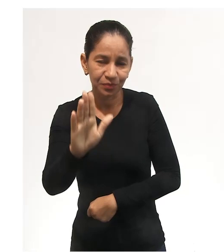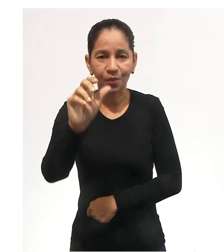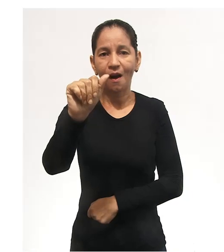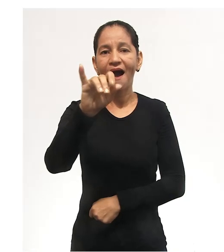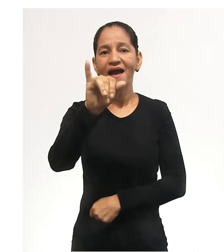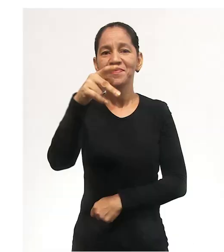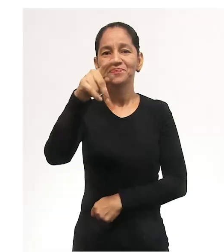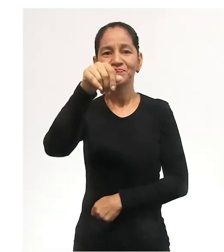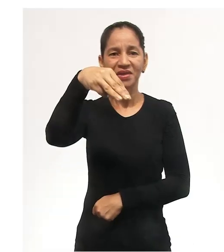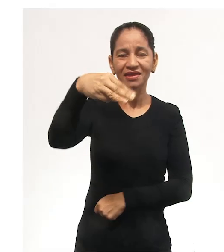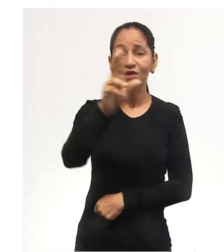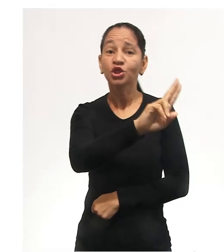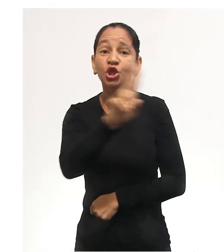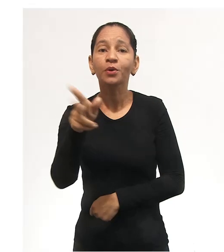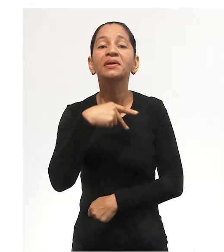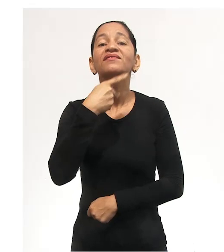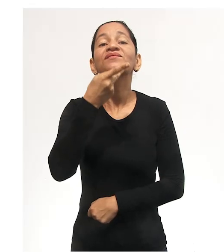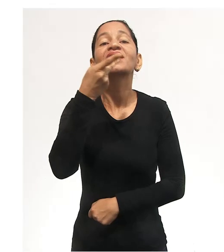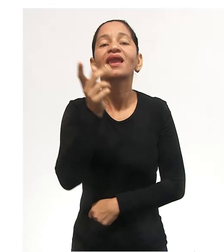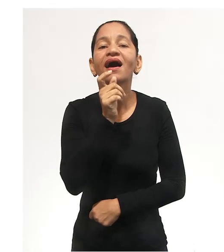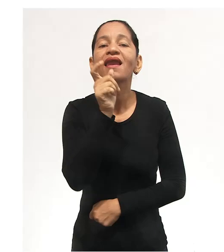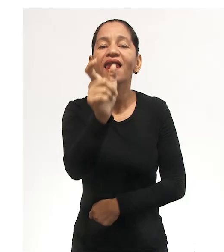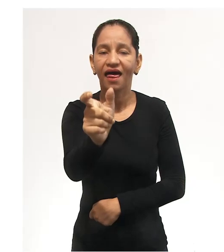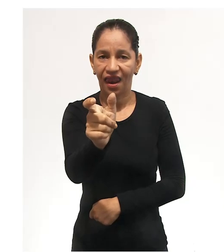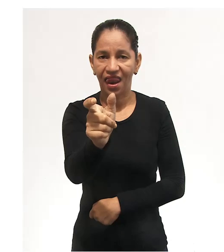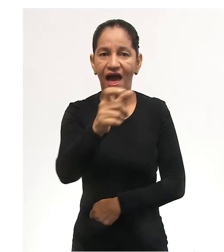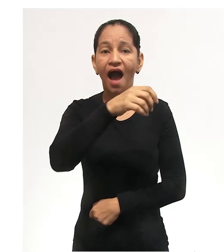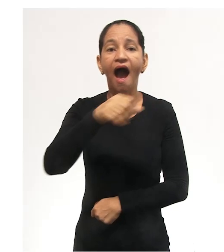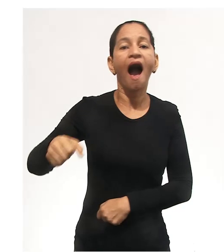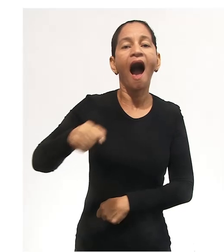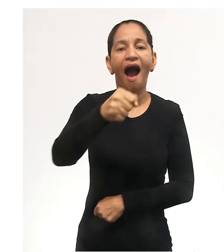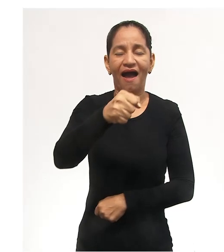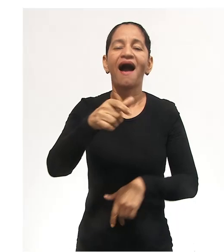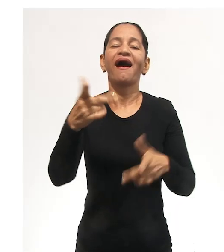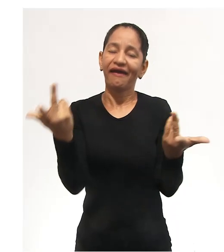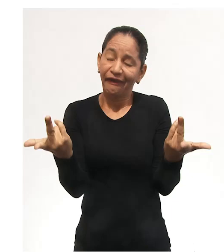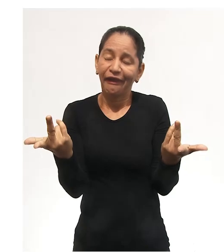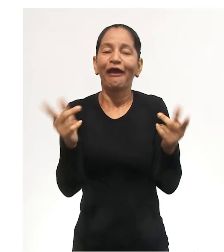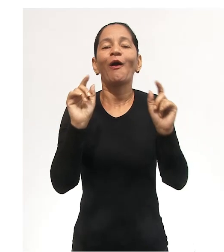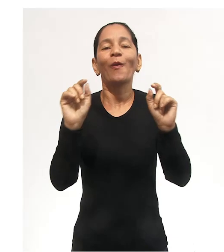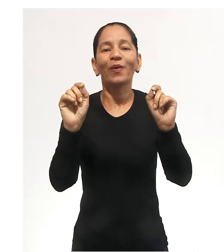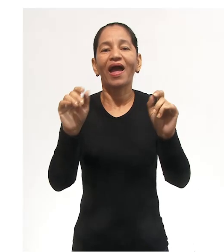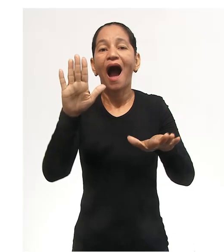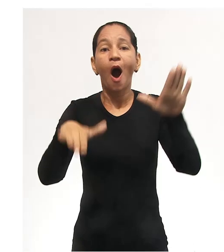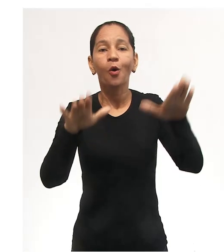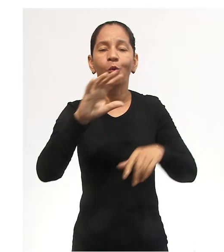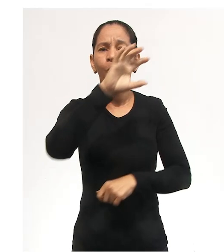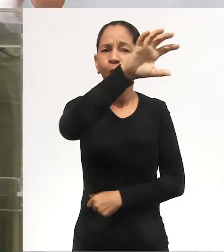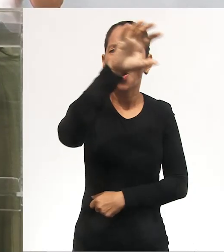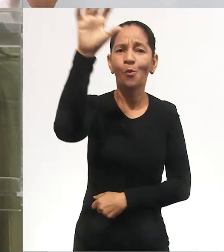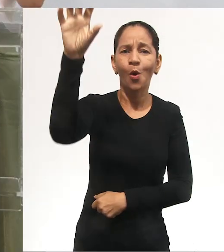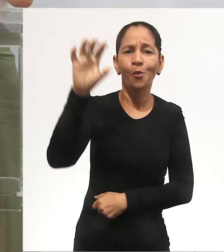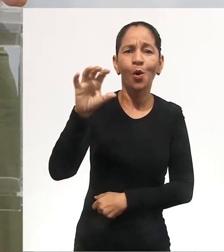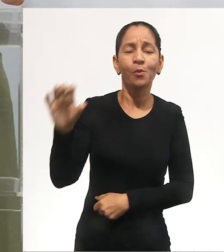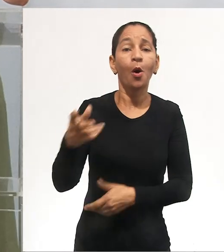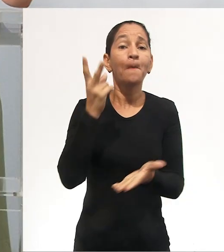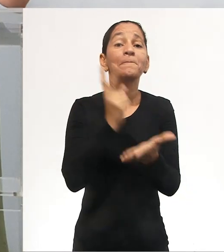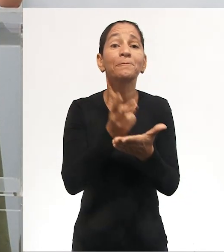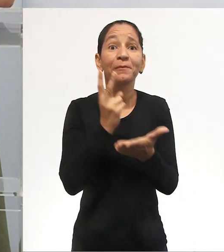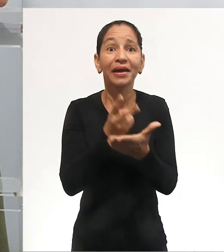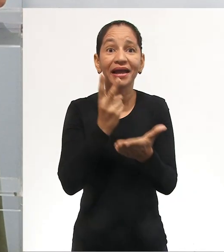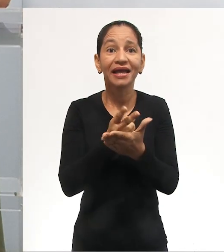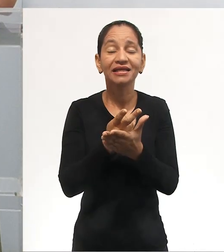mandioca, né? Então, em algumas regiões do país, para designar essa raiz,